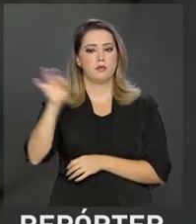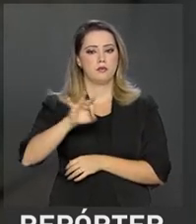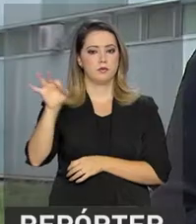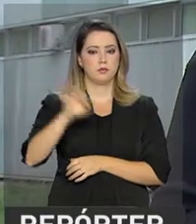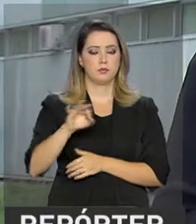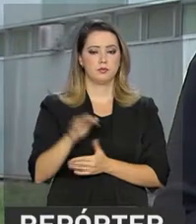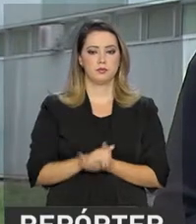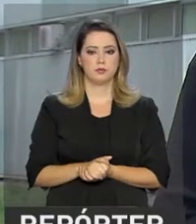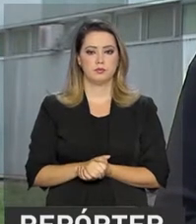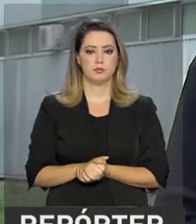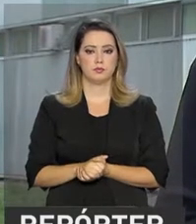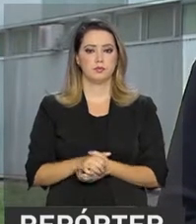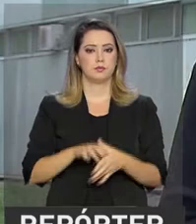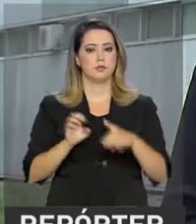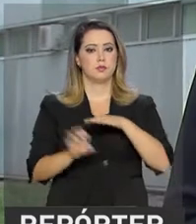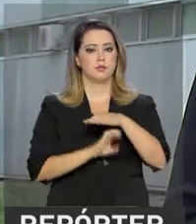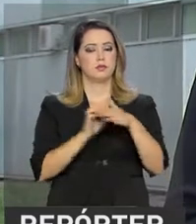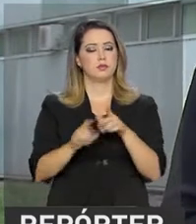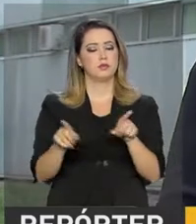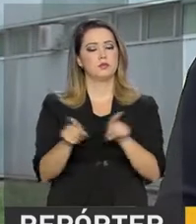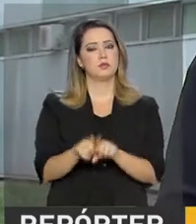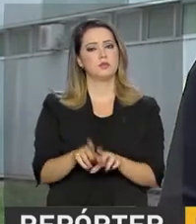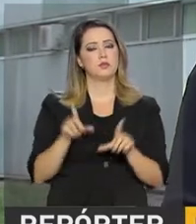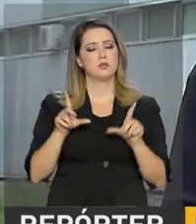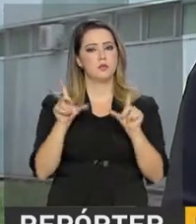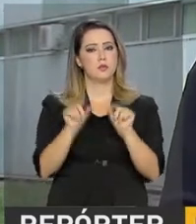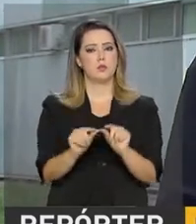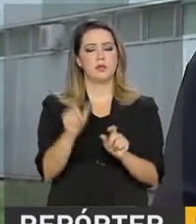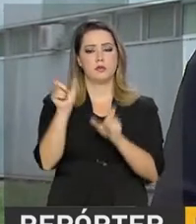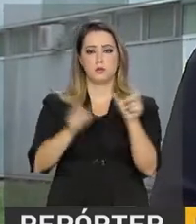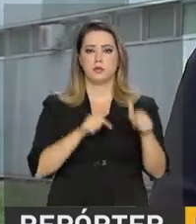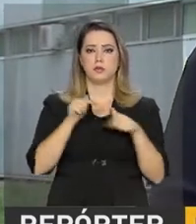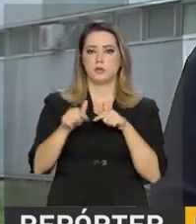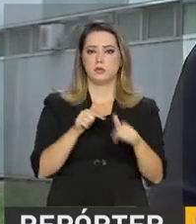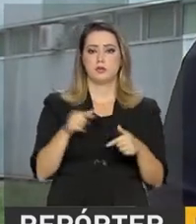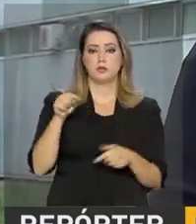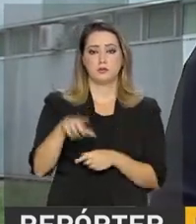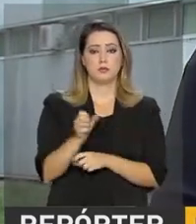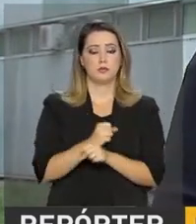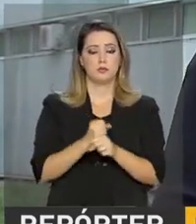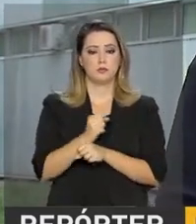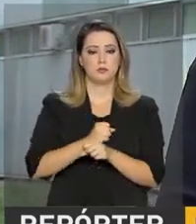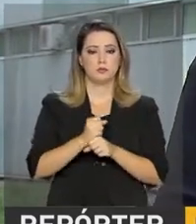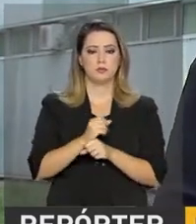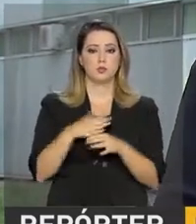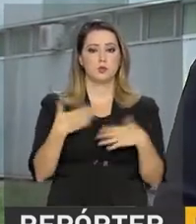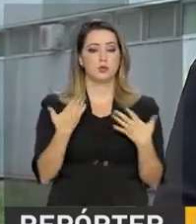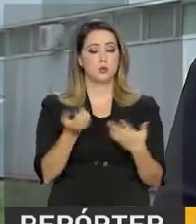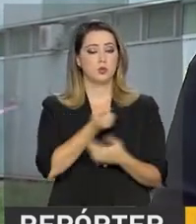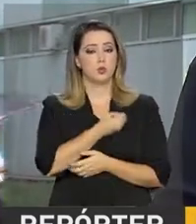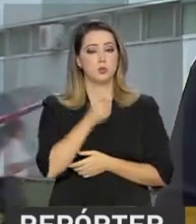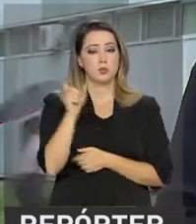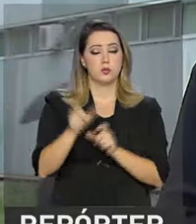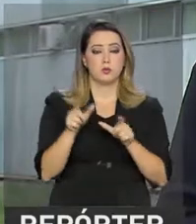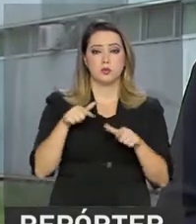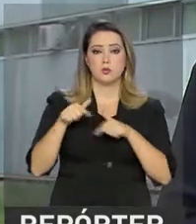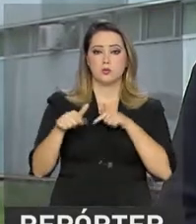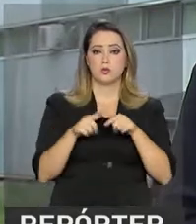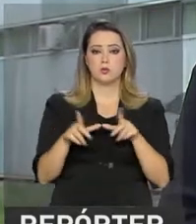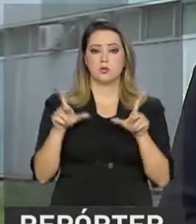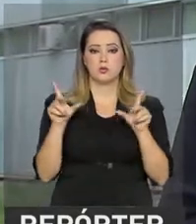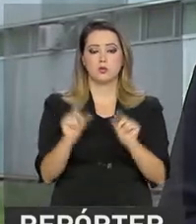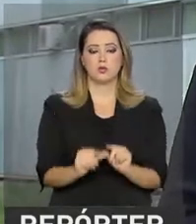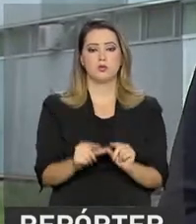por cento as estatais também estão com menos empregados só neste ano a redução no quadro de pessoal foi de mais de